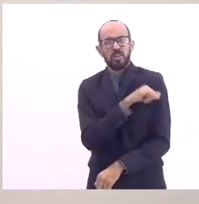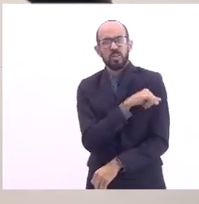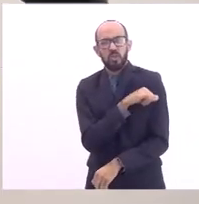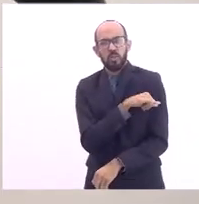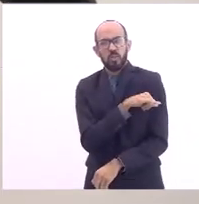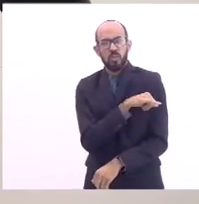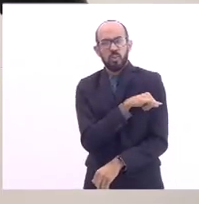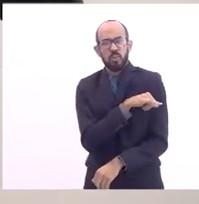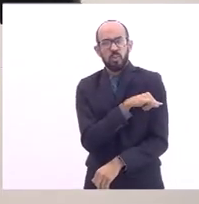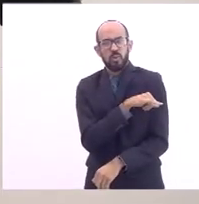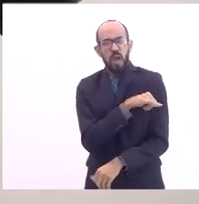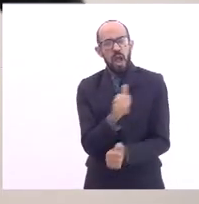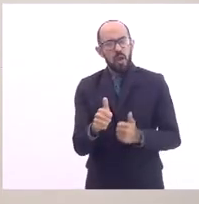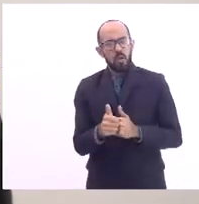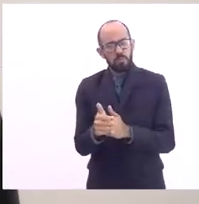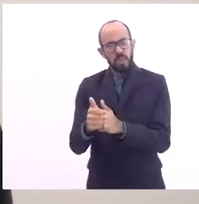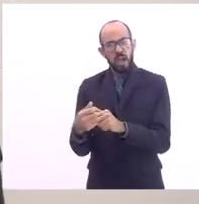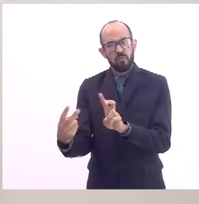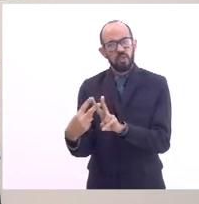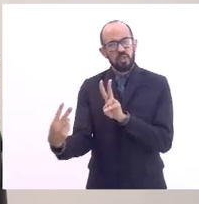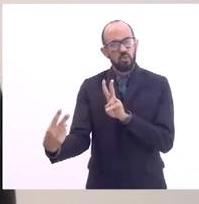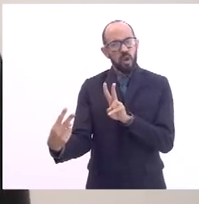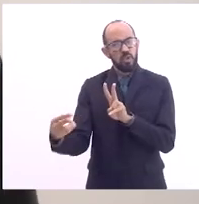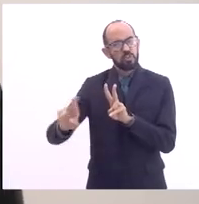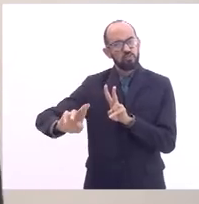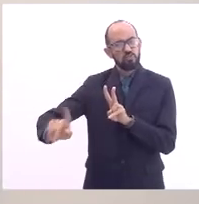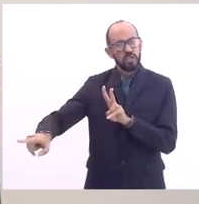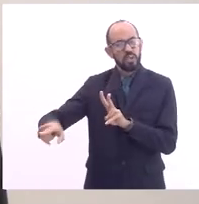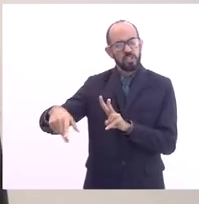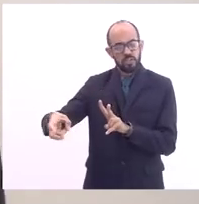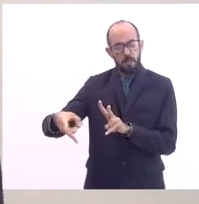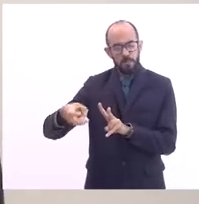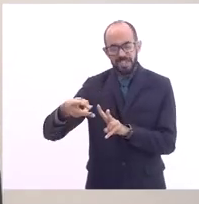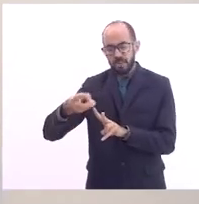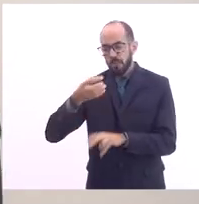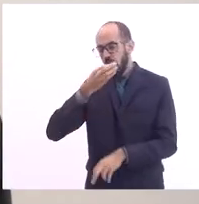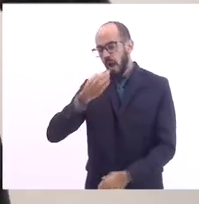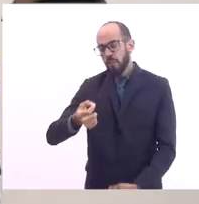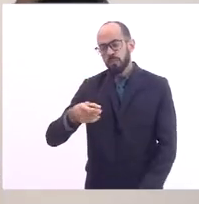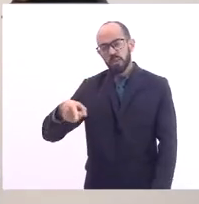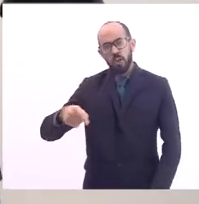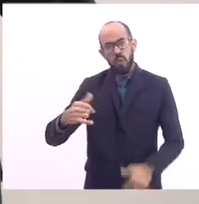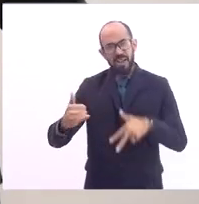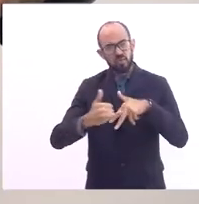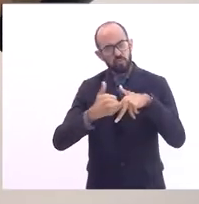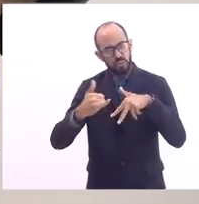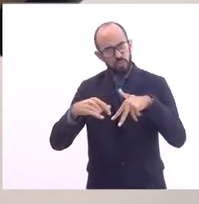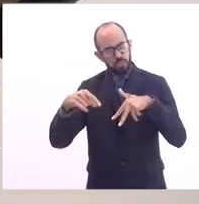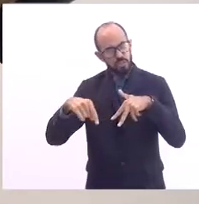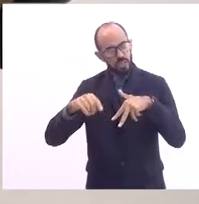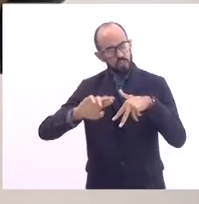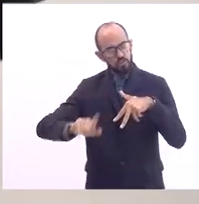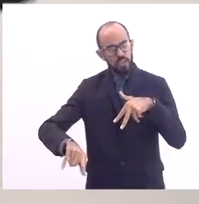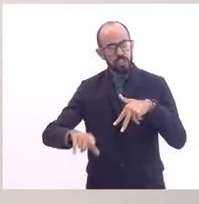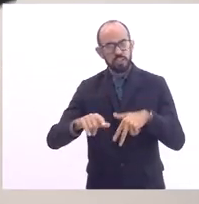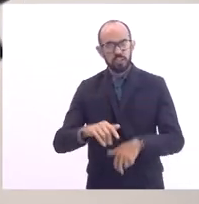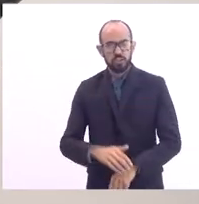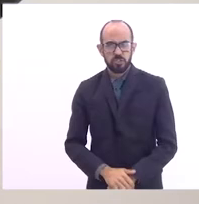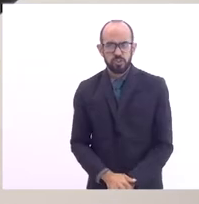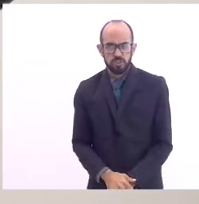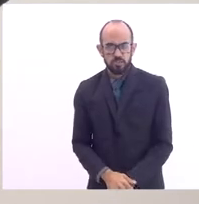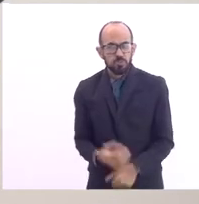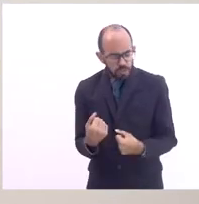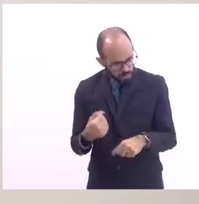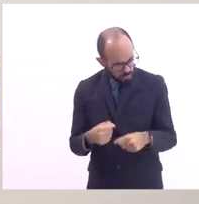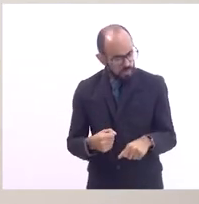Acompanhar a distância é uma coisa. Tem que ouvir o cliente, ou seja, as vítimas, né? Efetivamente. É que tem que ser